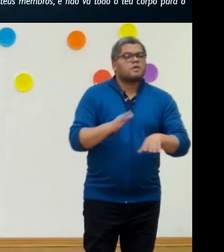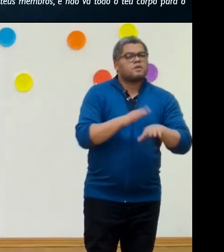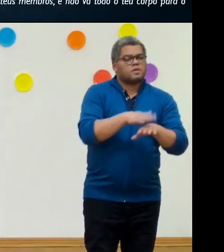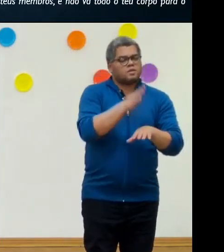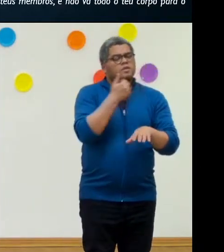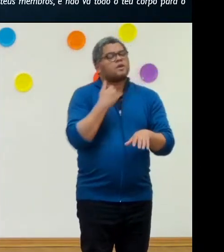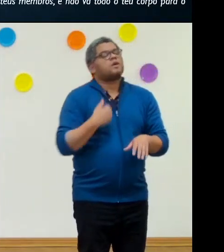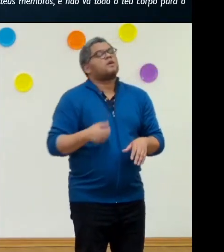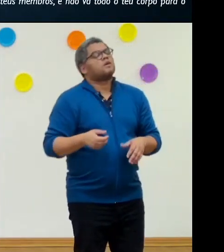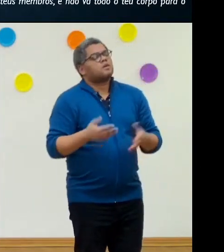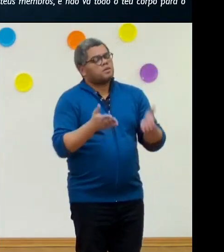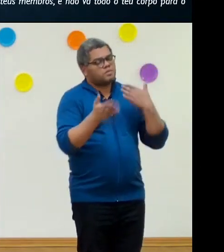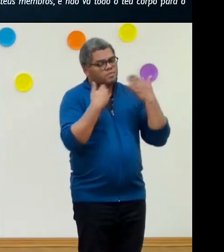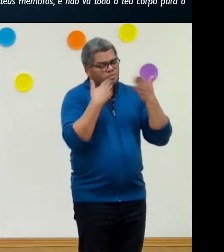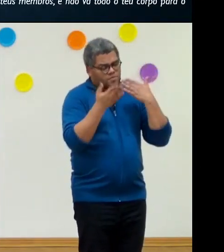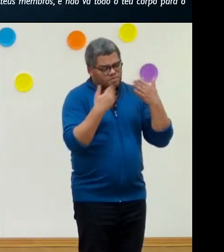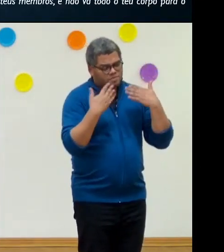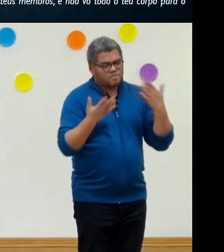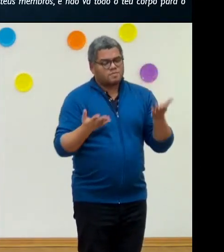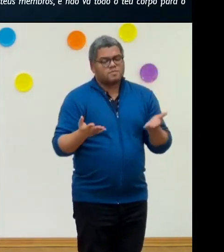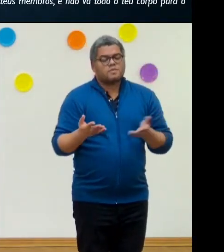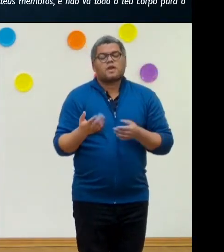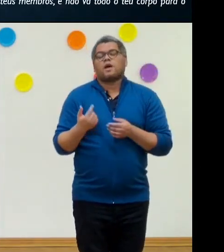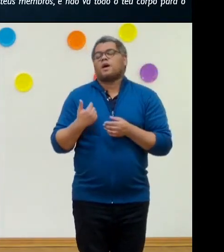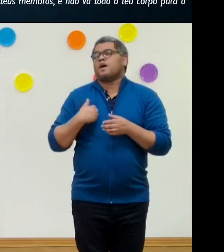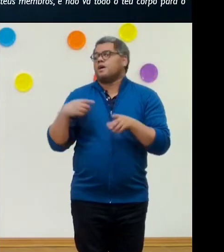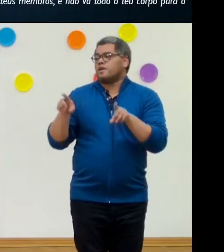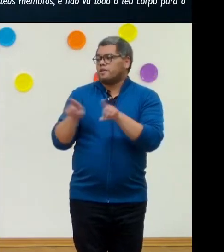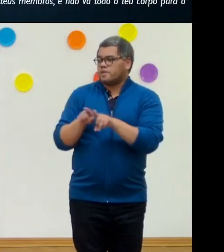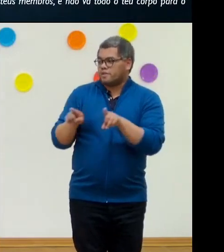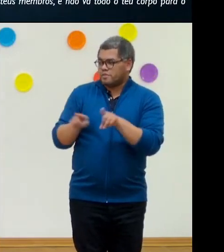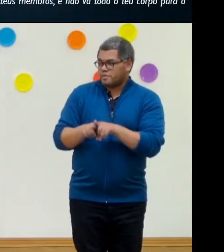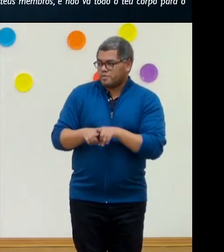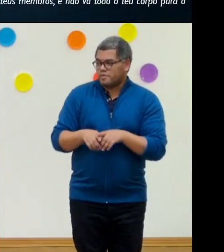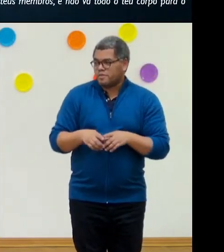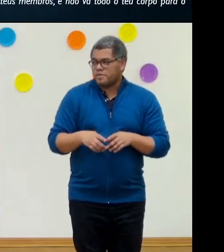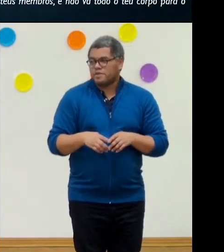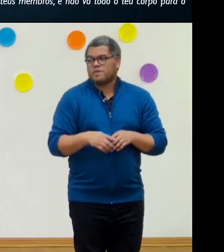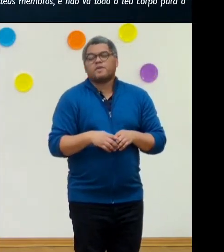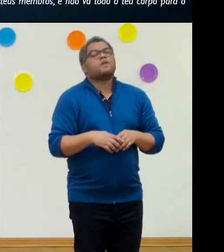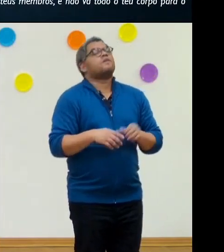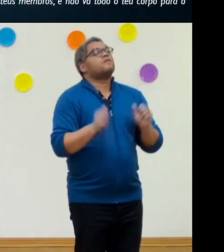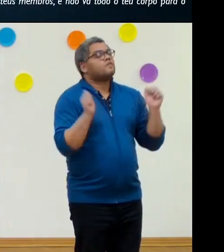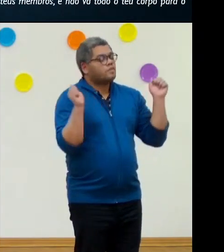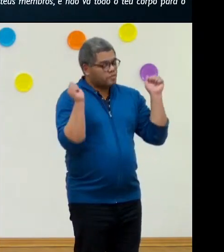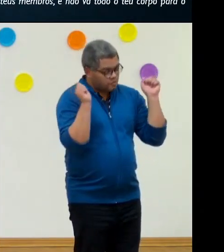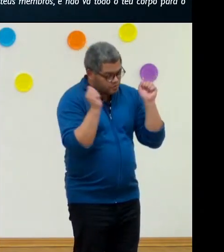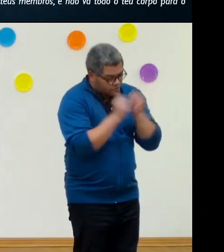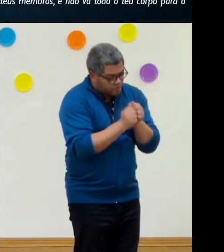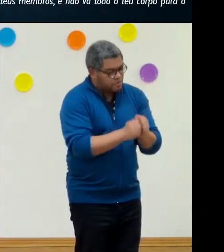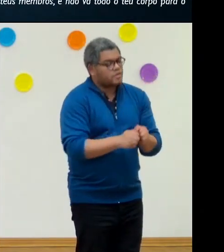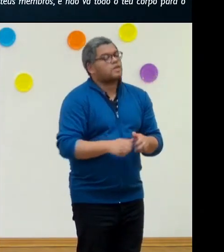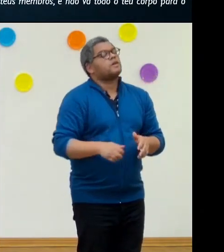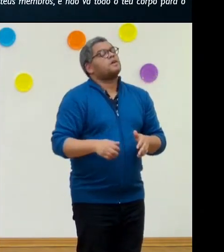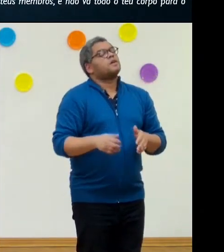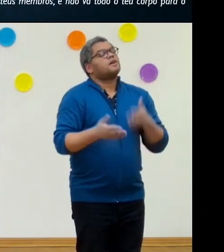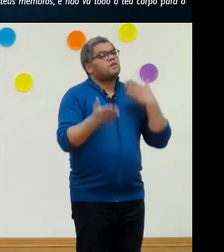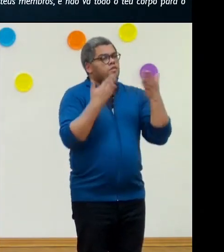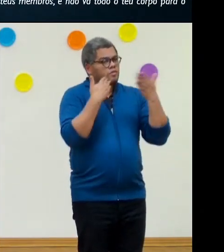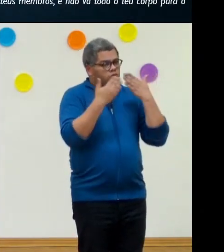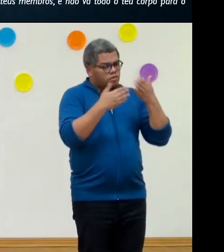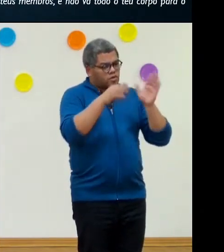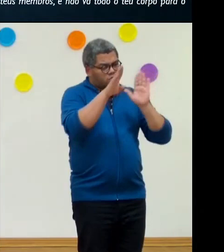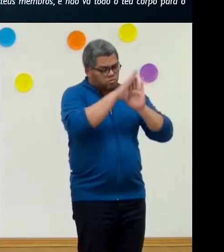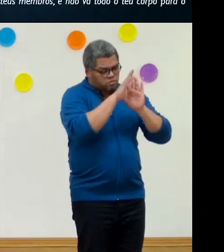estou caindo nisso. Eu também. Eu esperava que você fosse falar isso mesmo. Vamos nos juntar e vamos prestar conta? Vamos